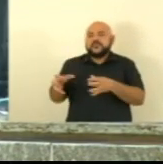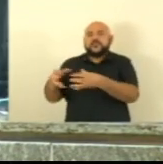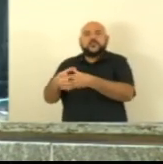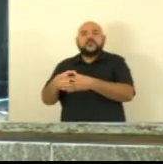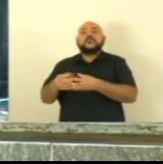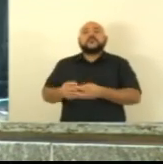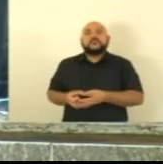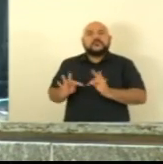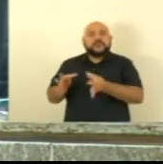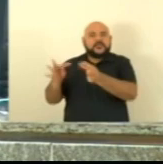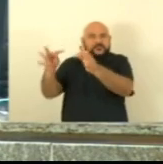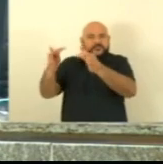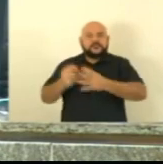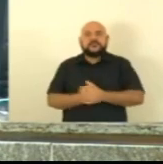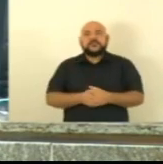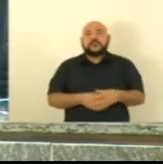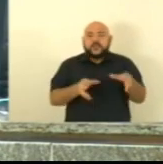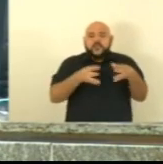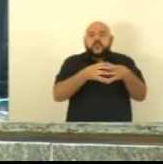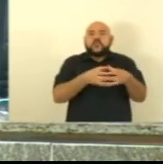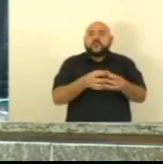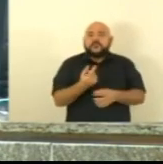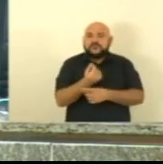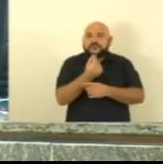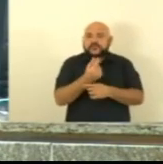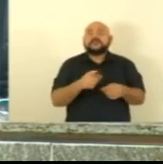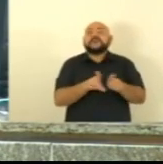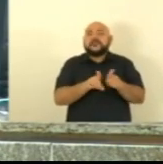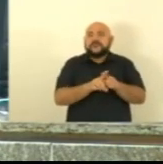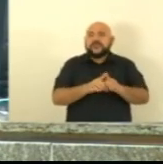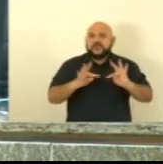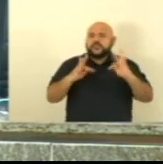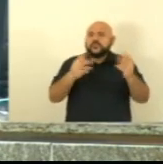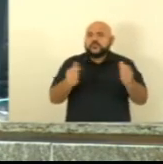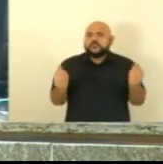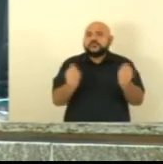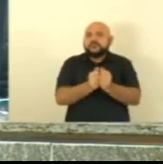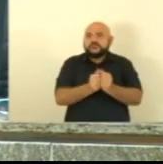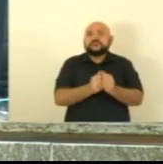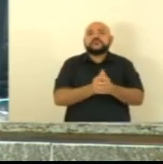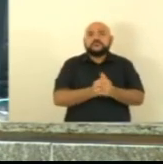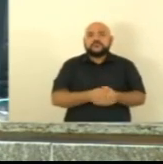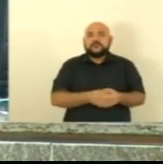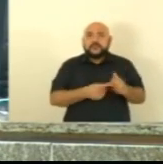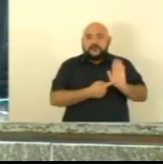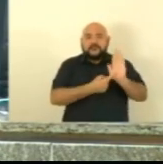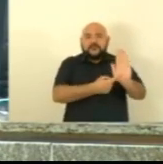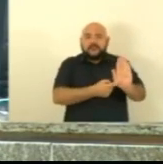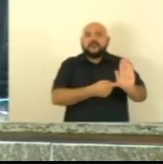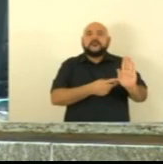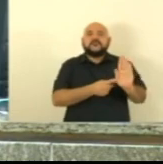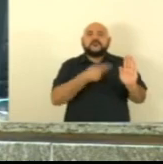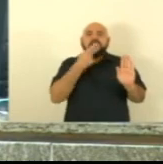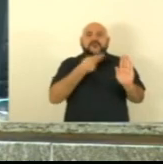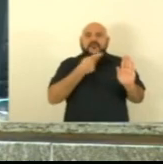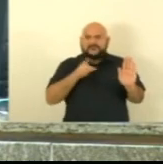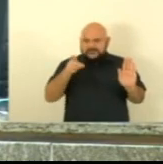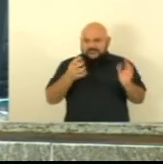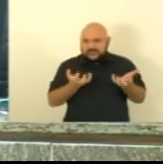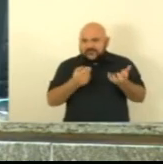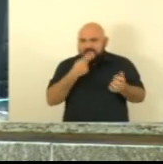e de Finanças. Relator Mazinho dos Anjos para oferecer parecer oral à matéria. Eu pergunto se o relator está em condições de